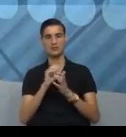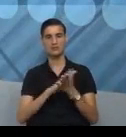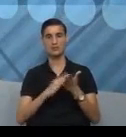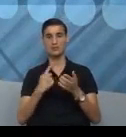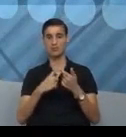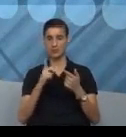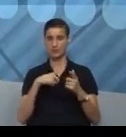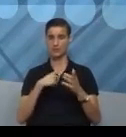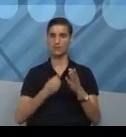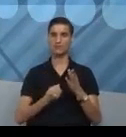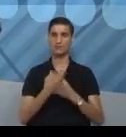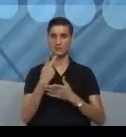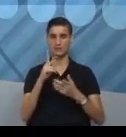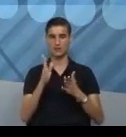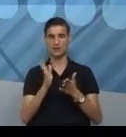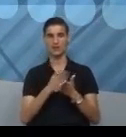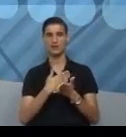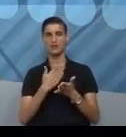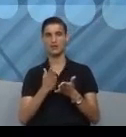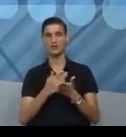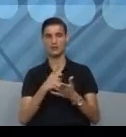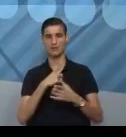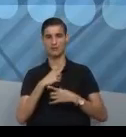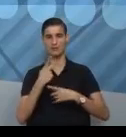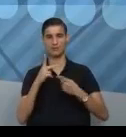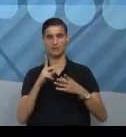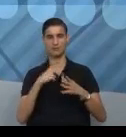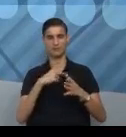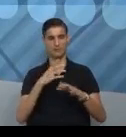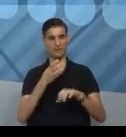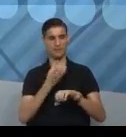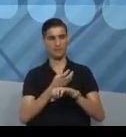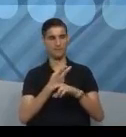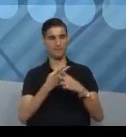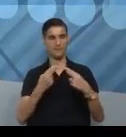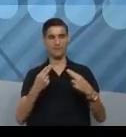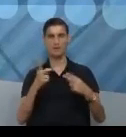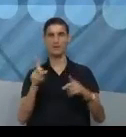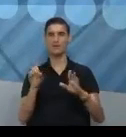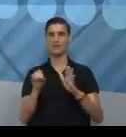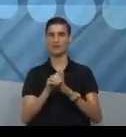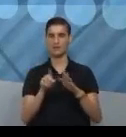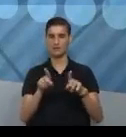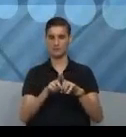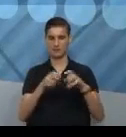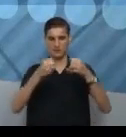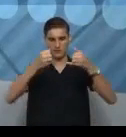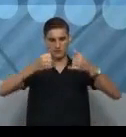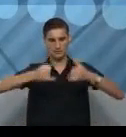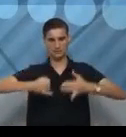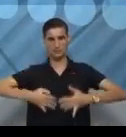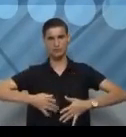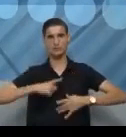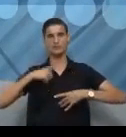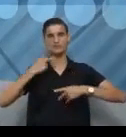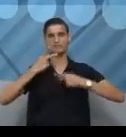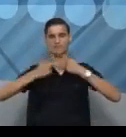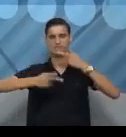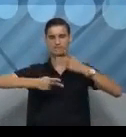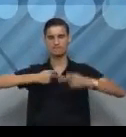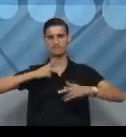quê? Porque isso vai aparecer lá no seu livro, vai aparecer lá no teu material. Ele traz sim a explicação, ele vai trazendo, ele